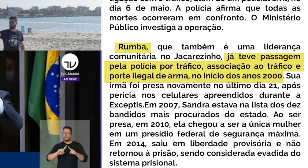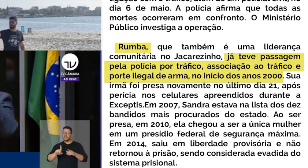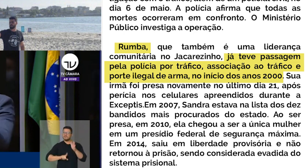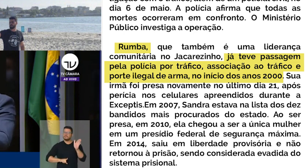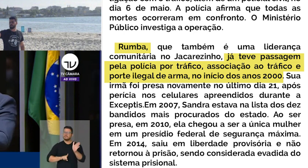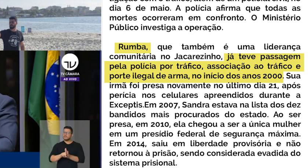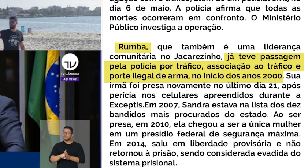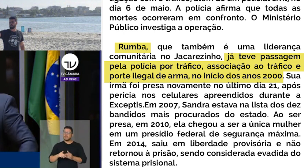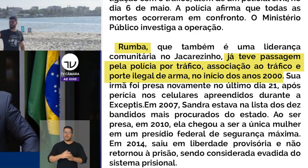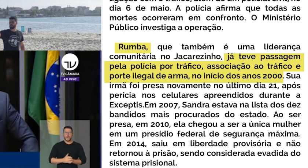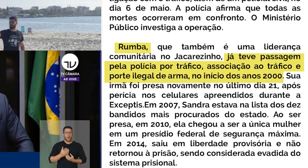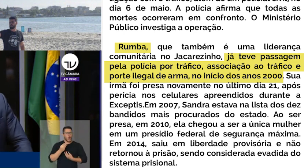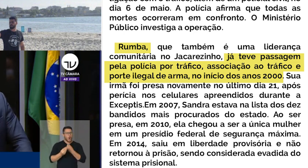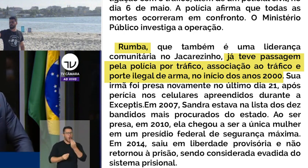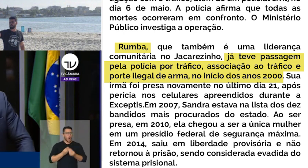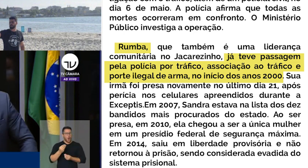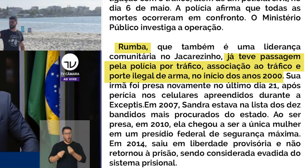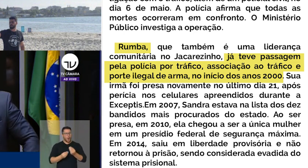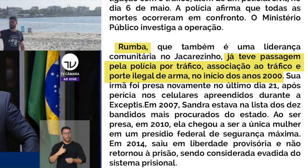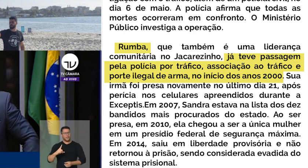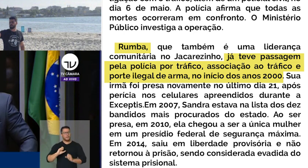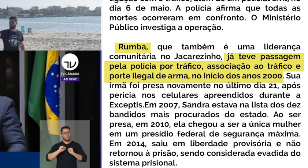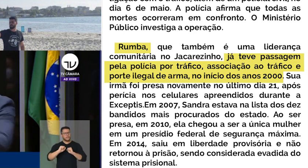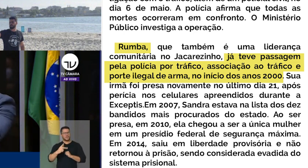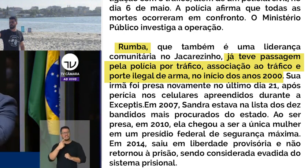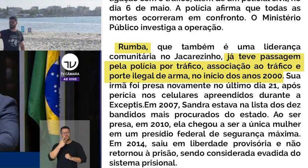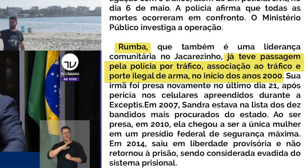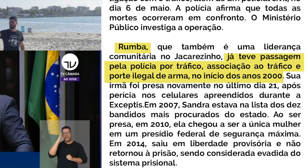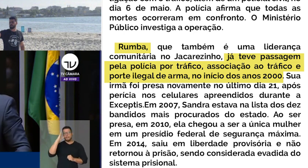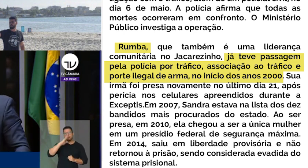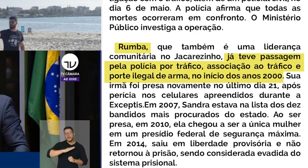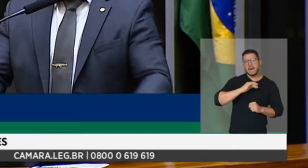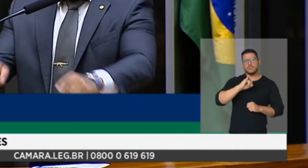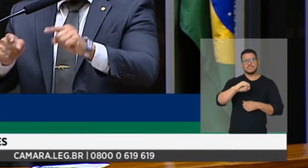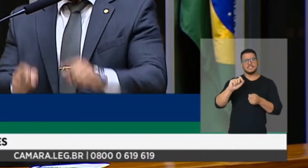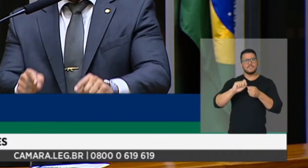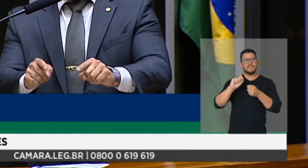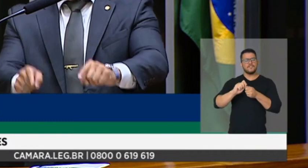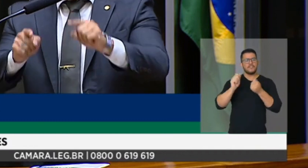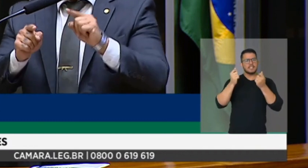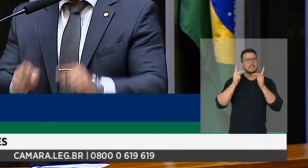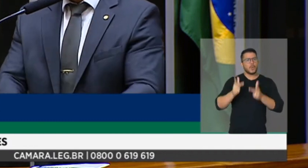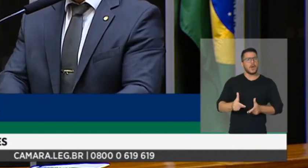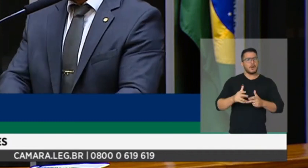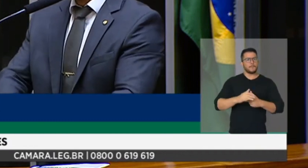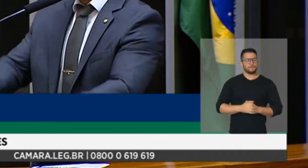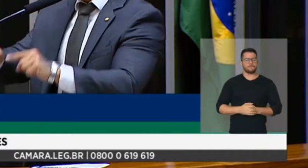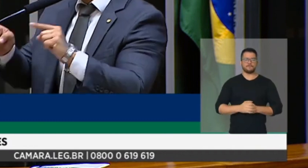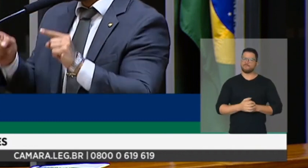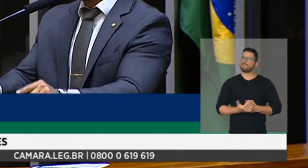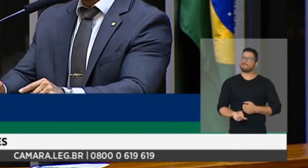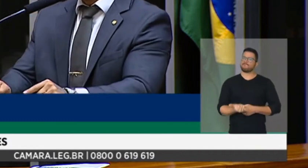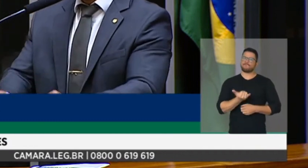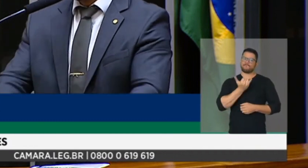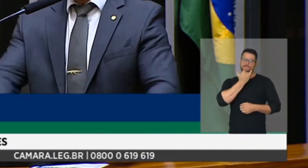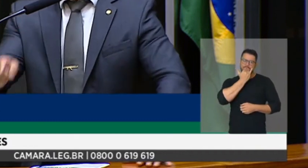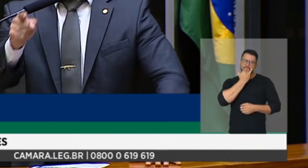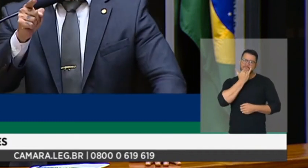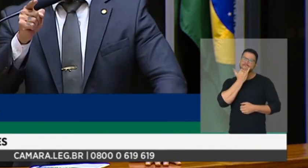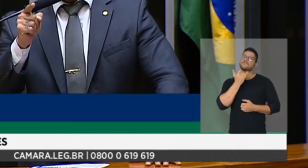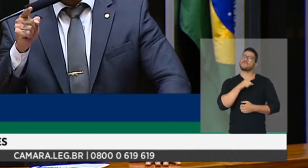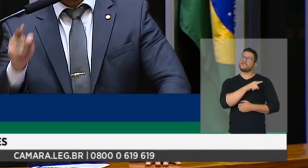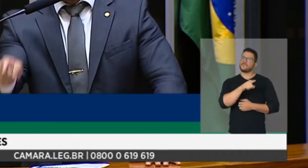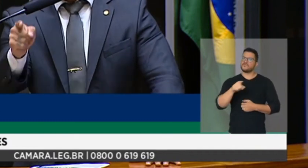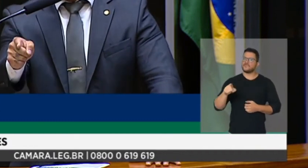tacar para falar besteira para querer colar peixe de Milícia isso é demonstração da hipocrisia